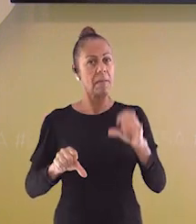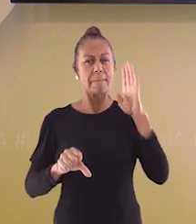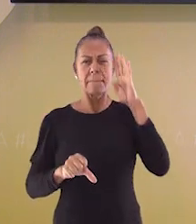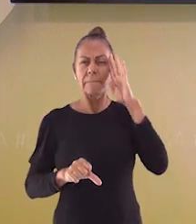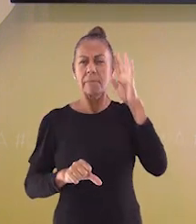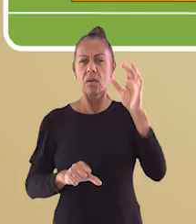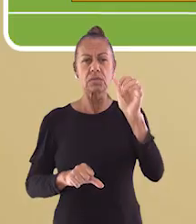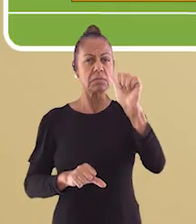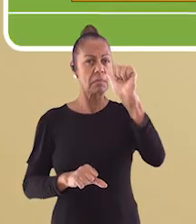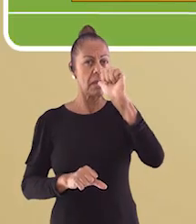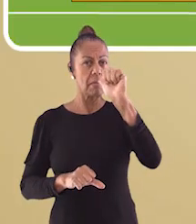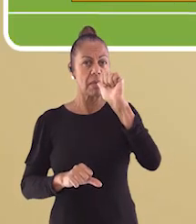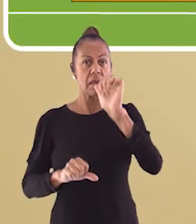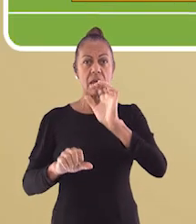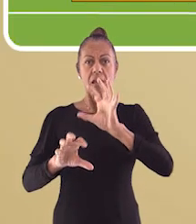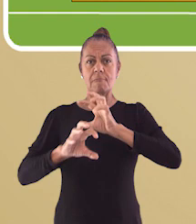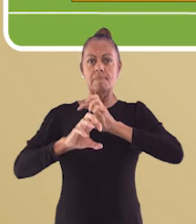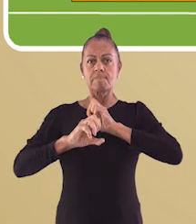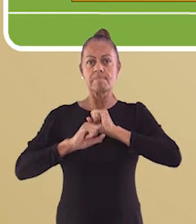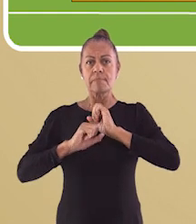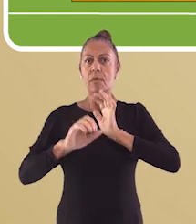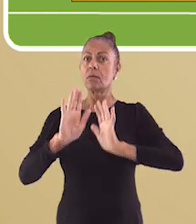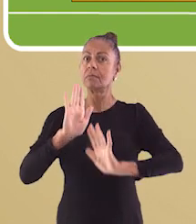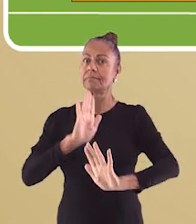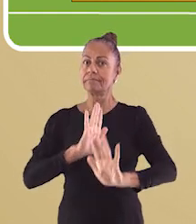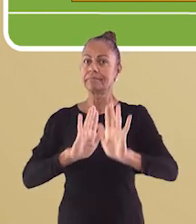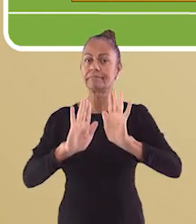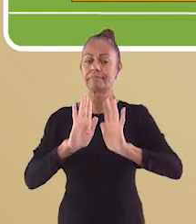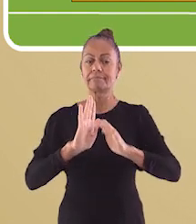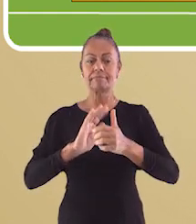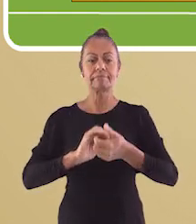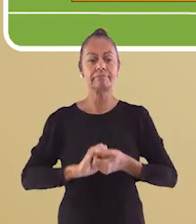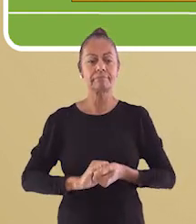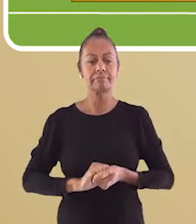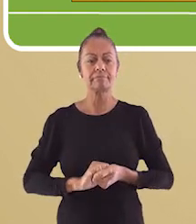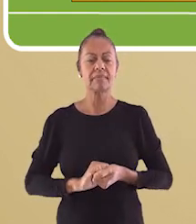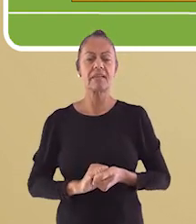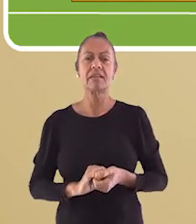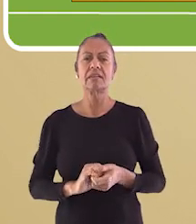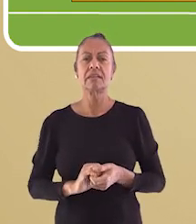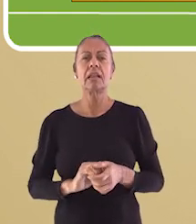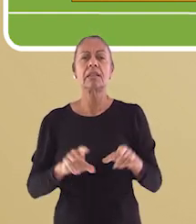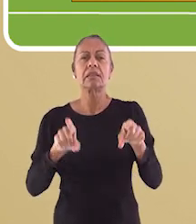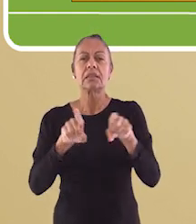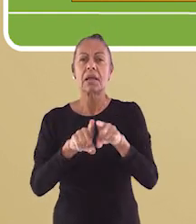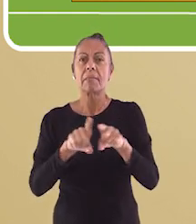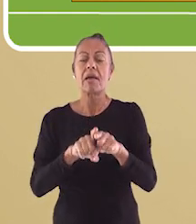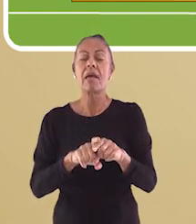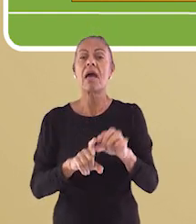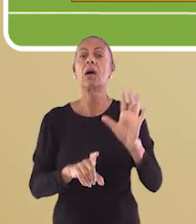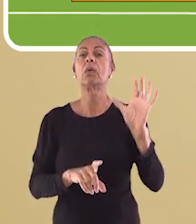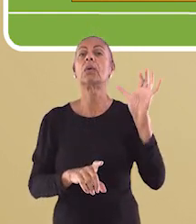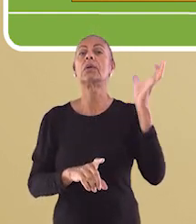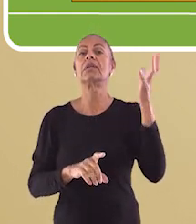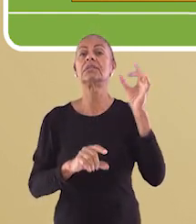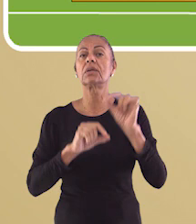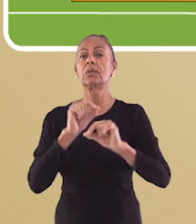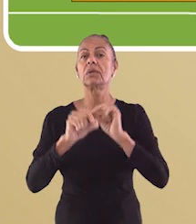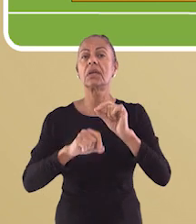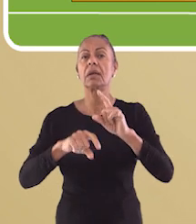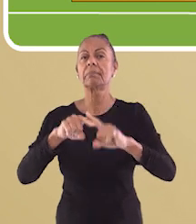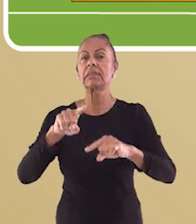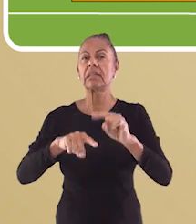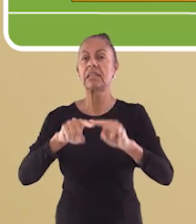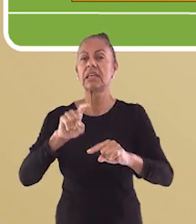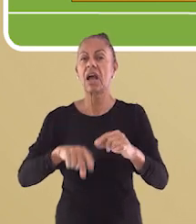ingerir. Bem, mas quando ocorrem casos de vazamentos, né, ainda falando de poluição química, alguns